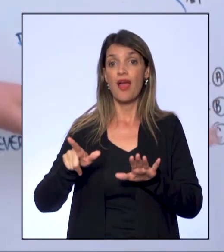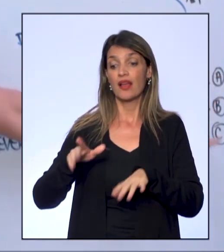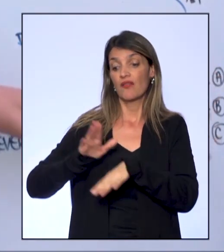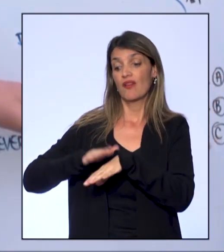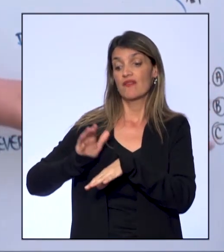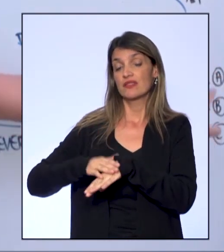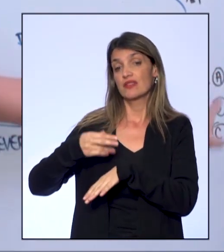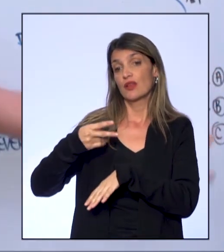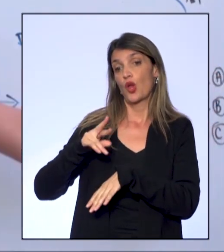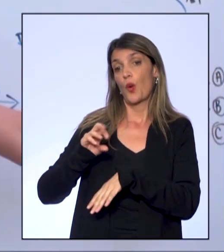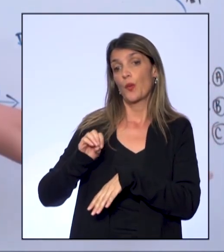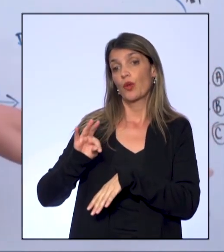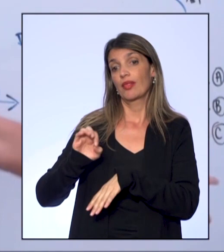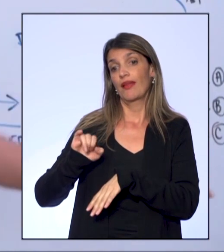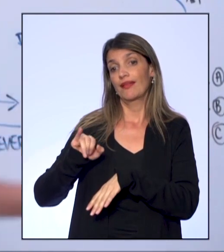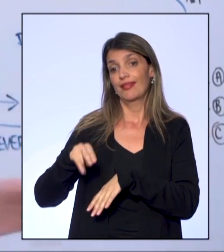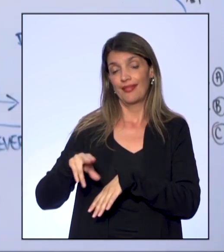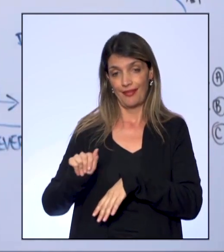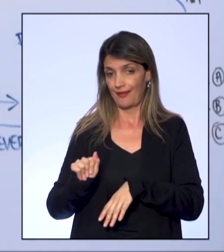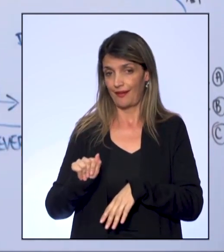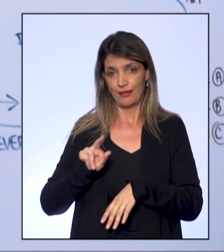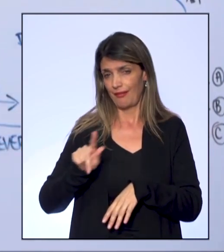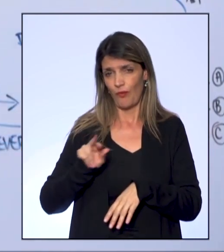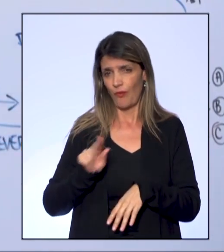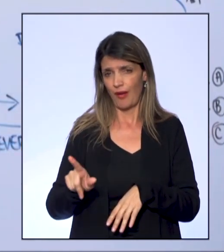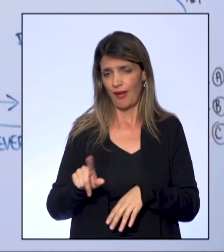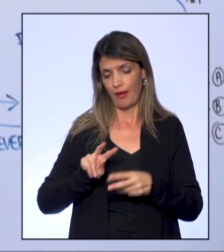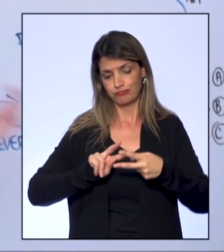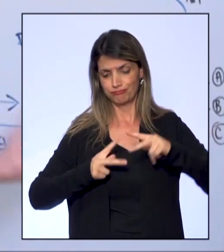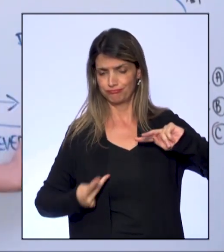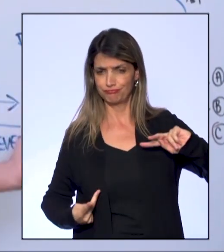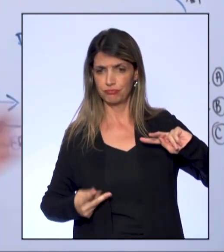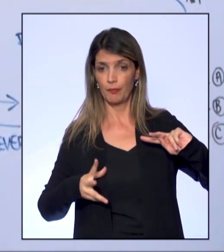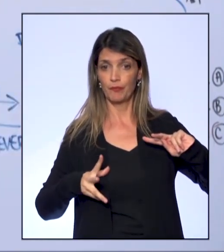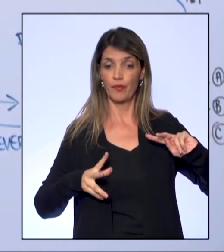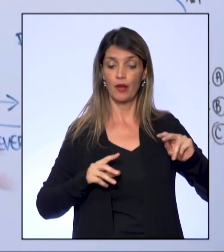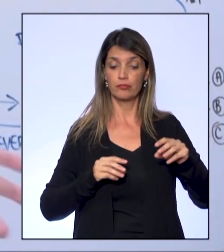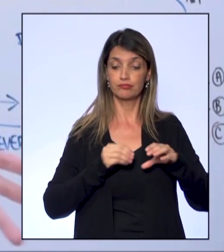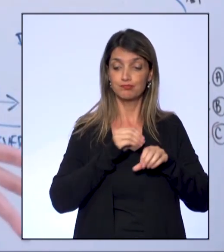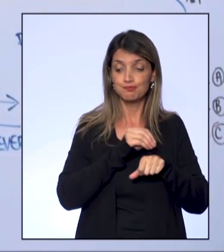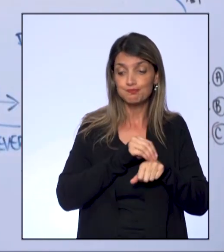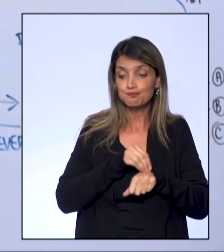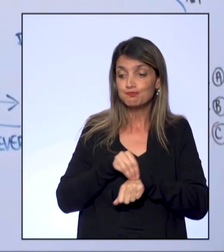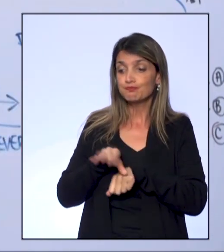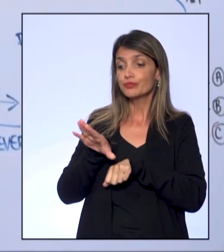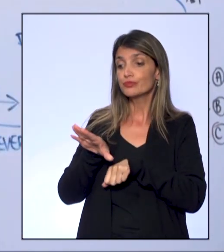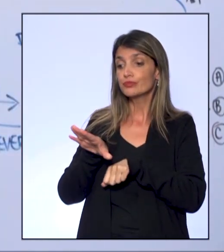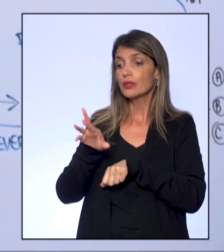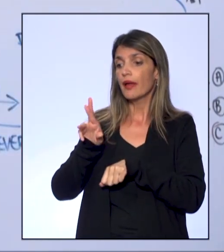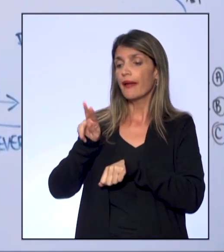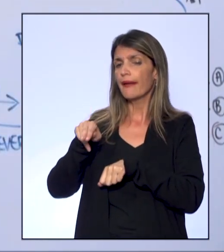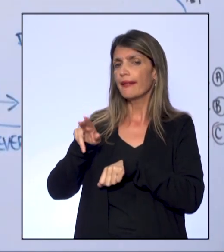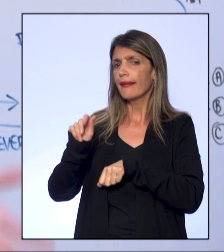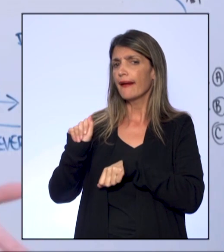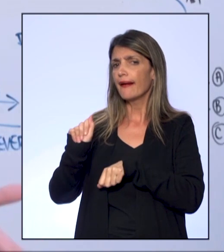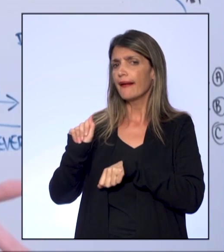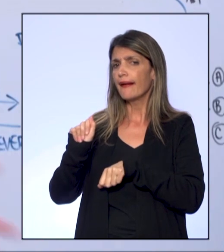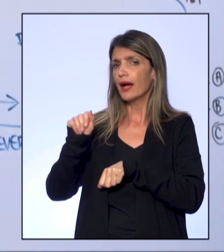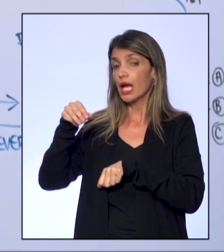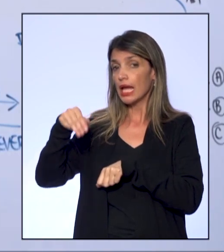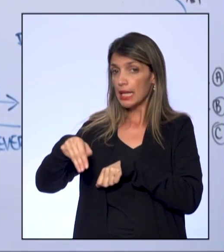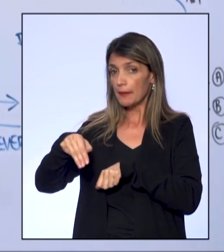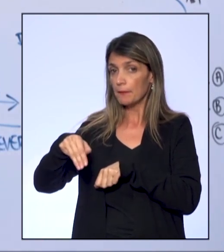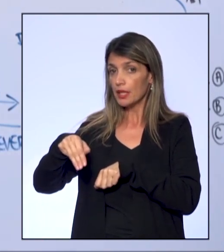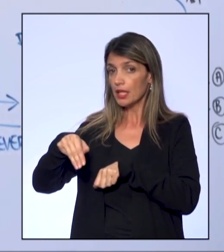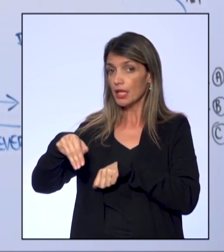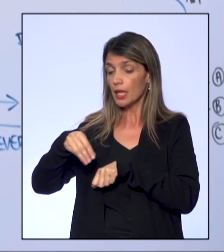proteínas no nosso corpo. Prote aqui é proteína, tá? Ele primeiro manda a mensagem para o RNA M. Qual é o RNA M? É um RNA mensageiro,